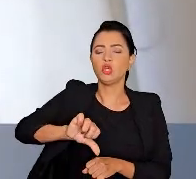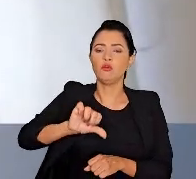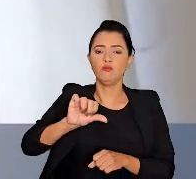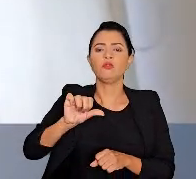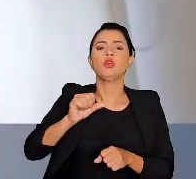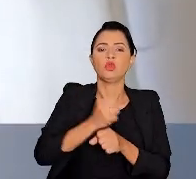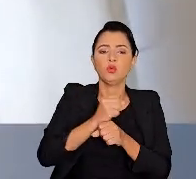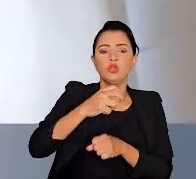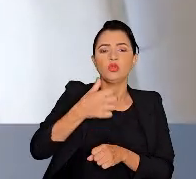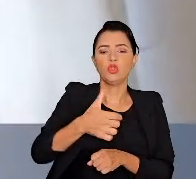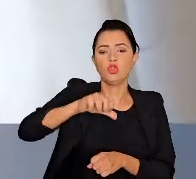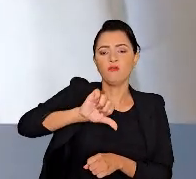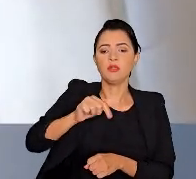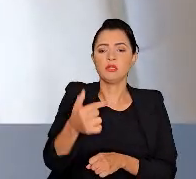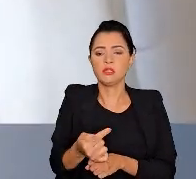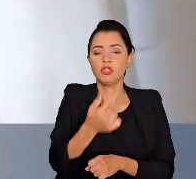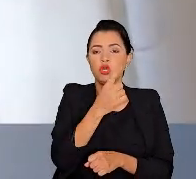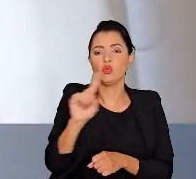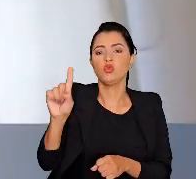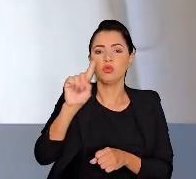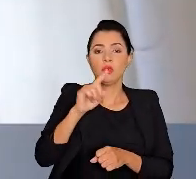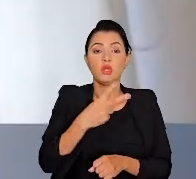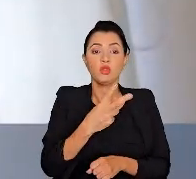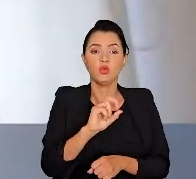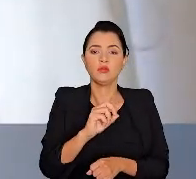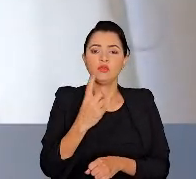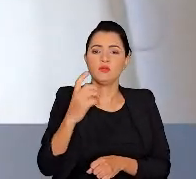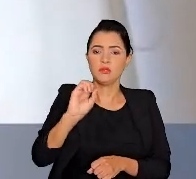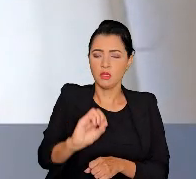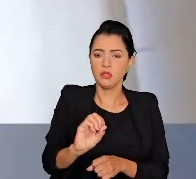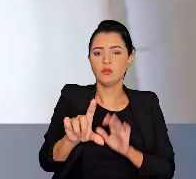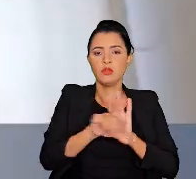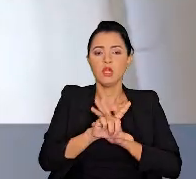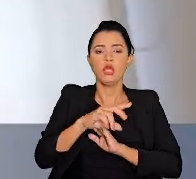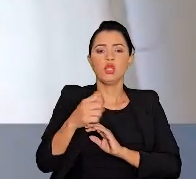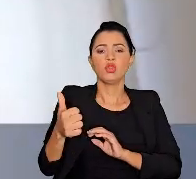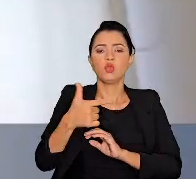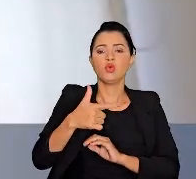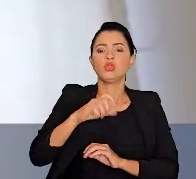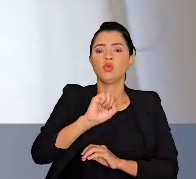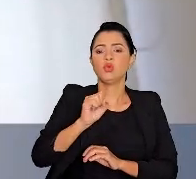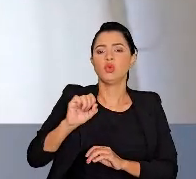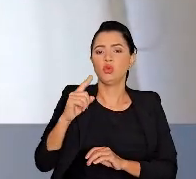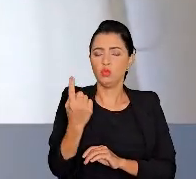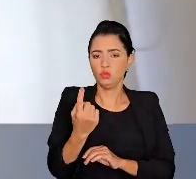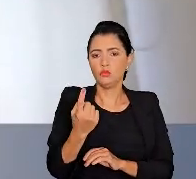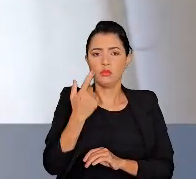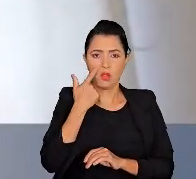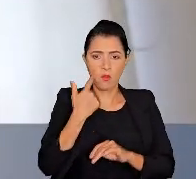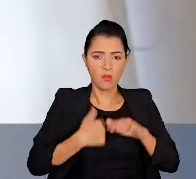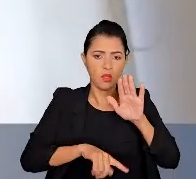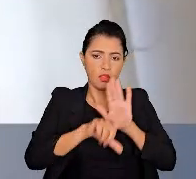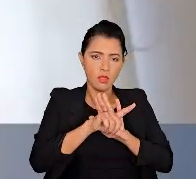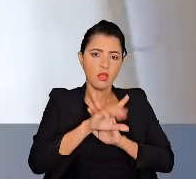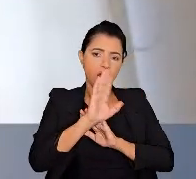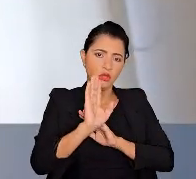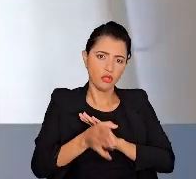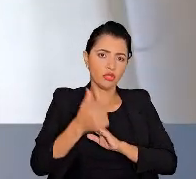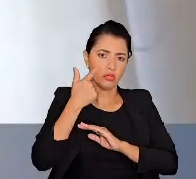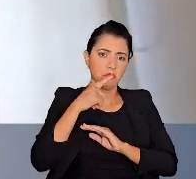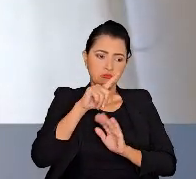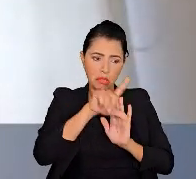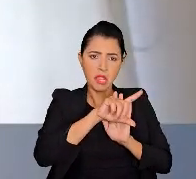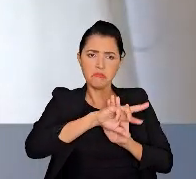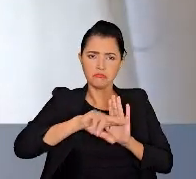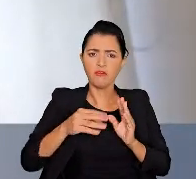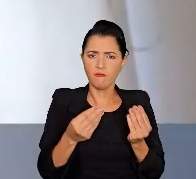a última, em 2010, com a Lei 12.881. Então, em termos de legislação, estamos bem equipados. A